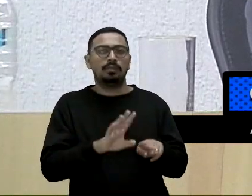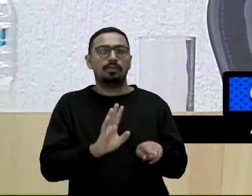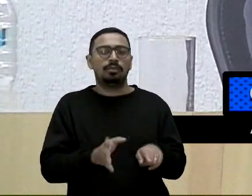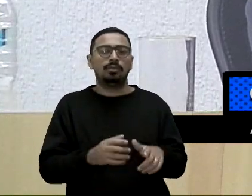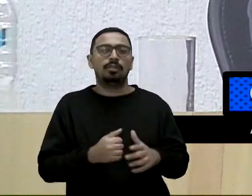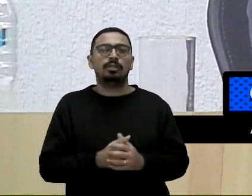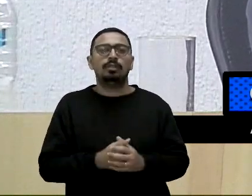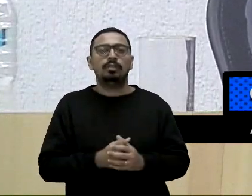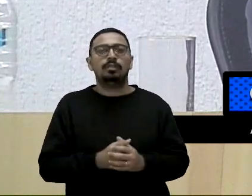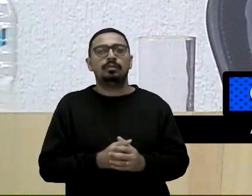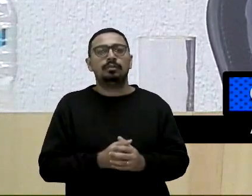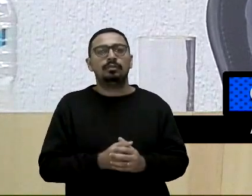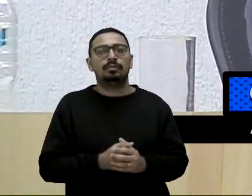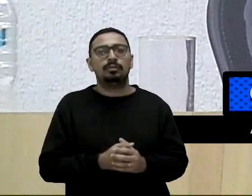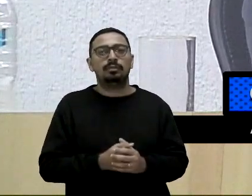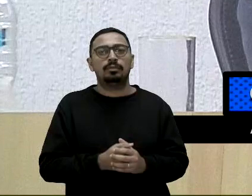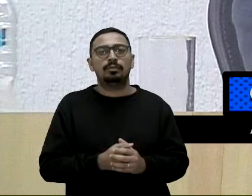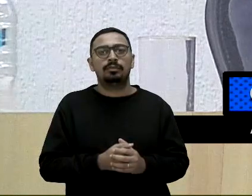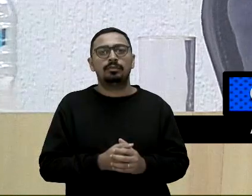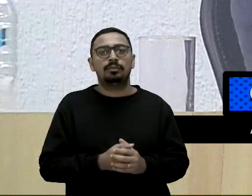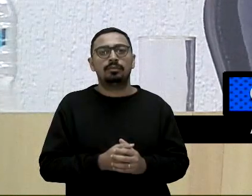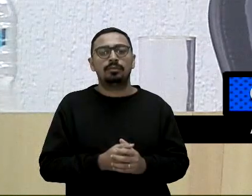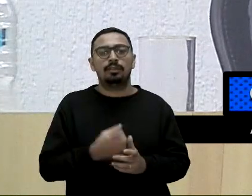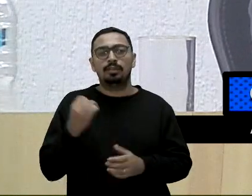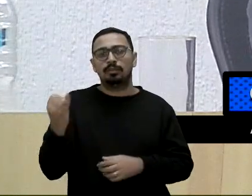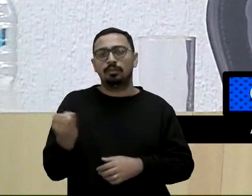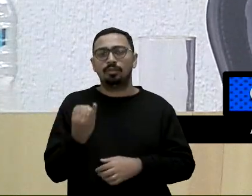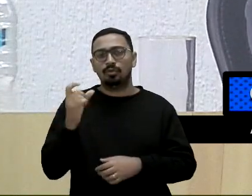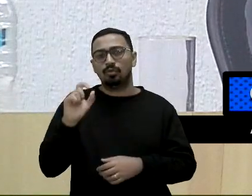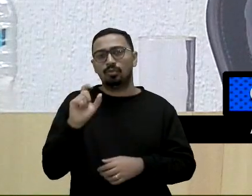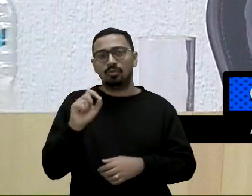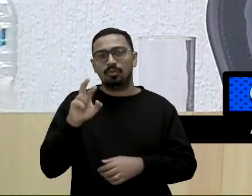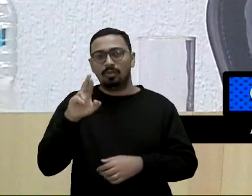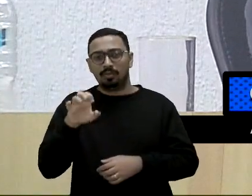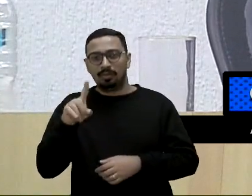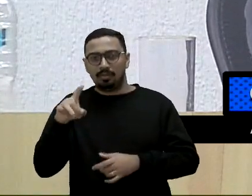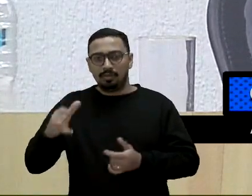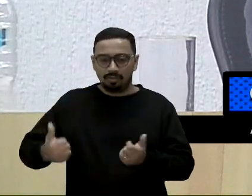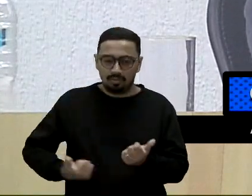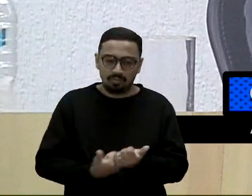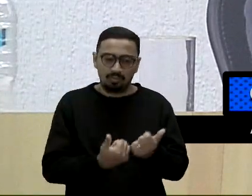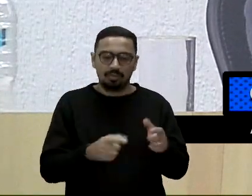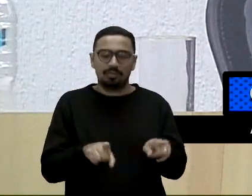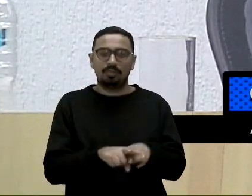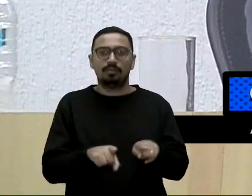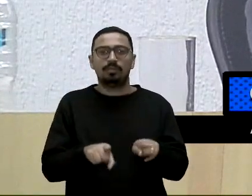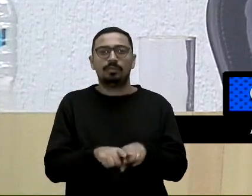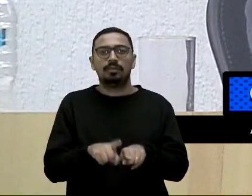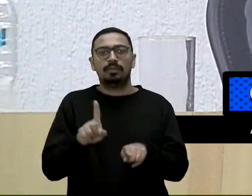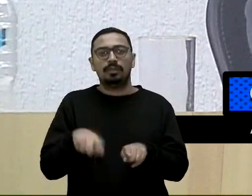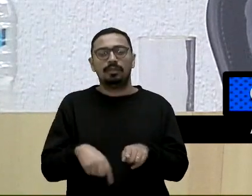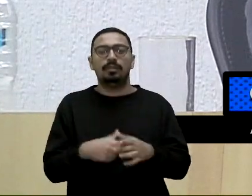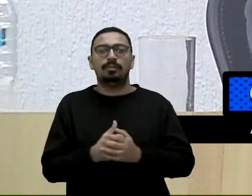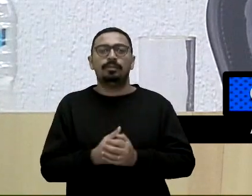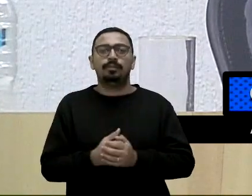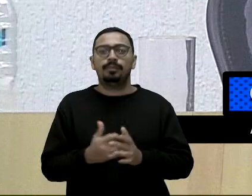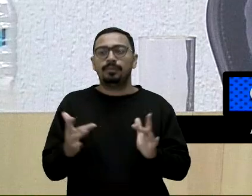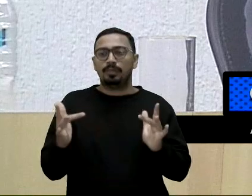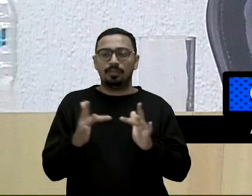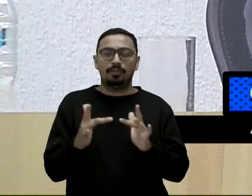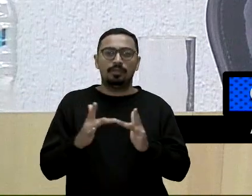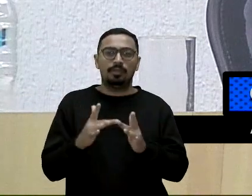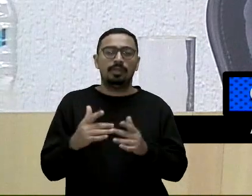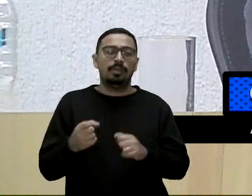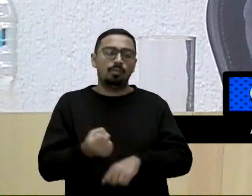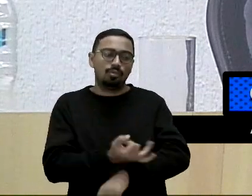iria dizer, e só reforço, né, a importância da rede de apoio, né, questões afetivas, né, não são